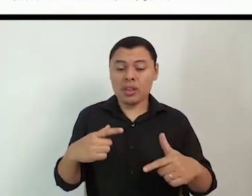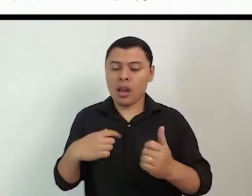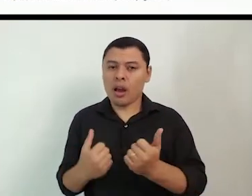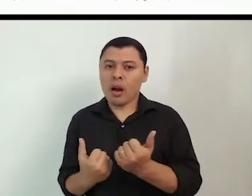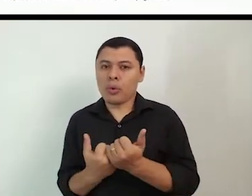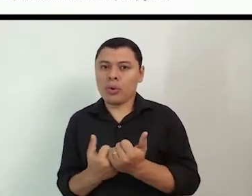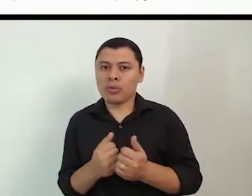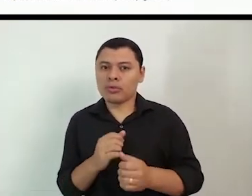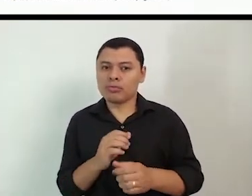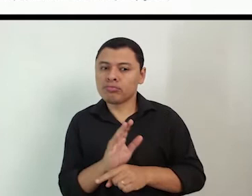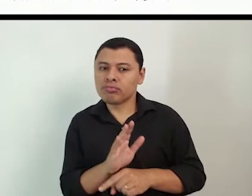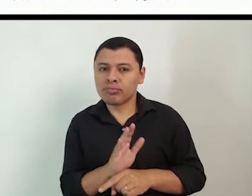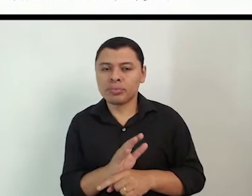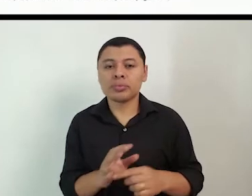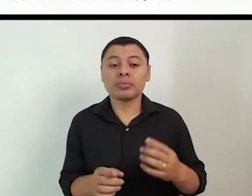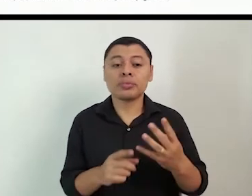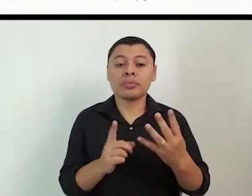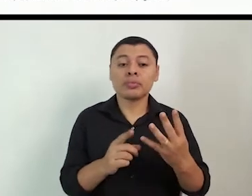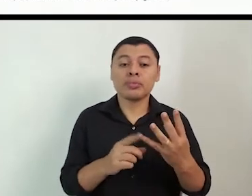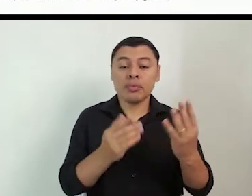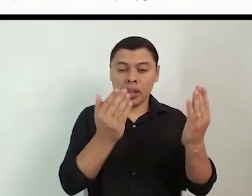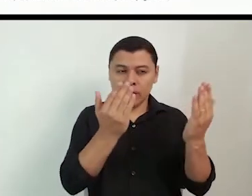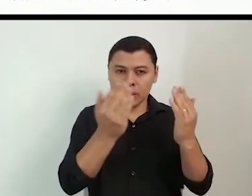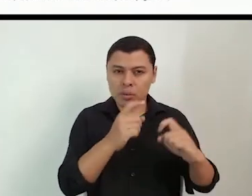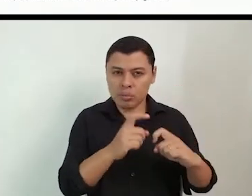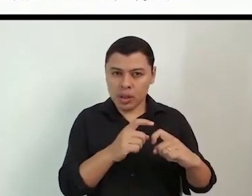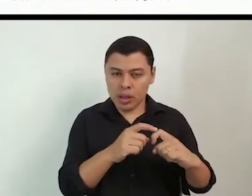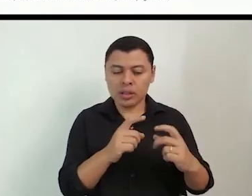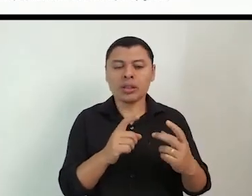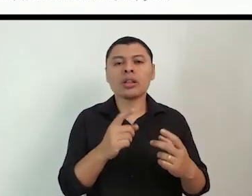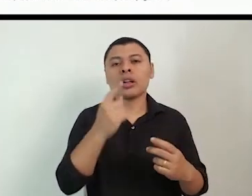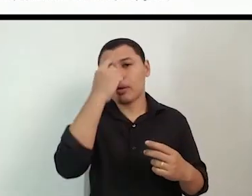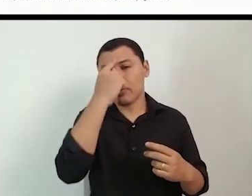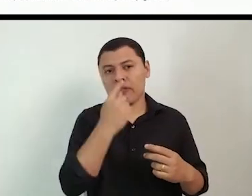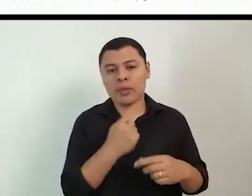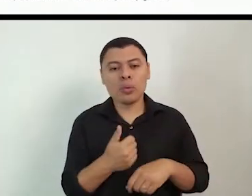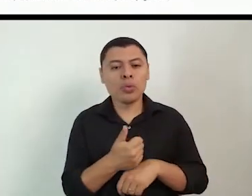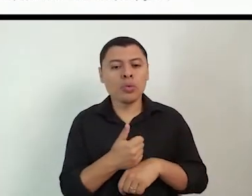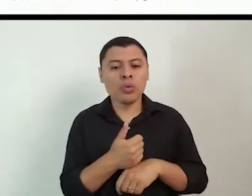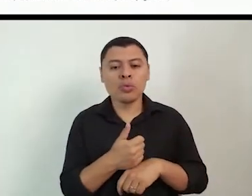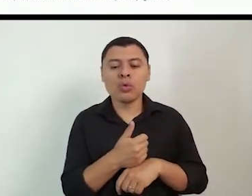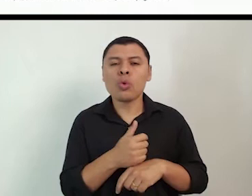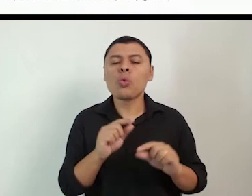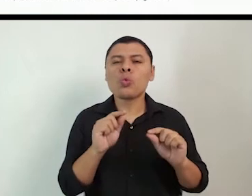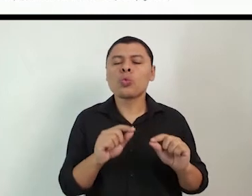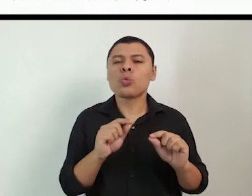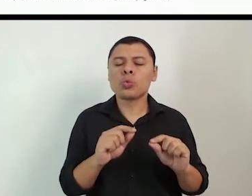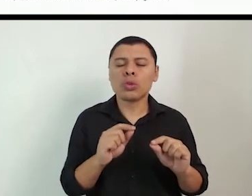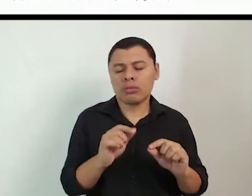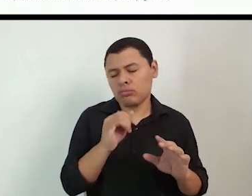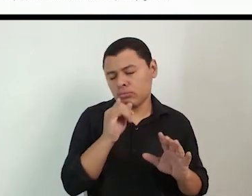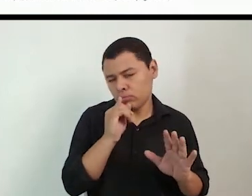E avaliação médica e perfil funcional. O que seria isso, mais ou menos? Assim, a